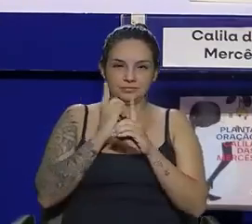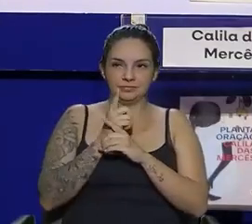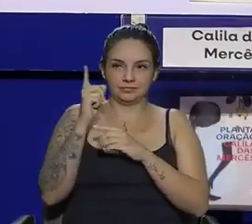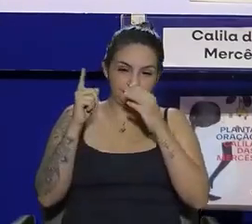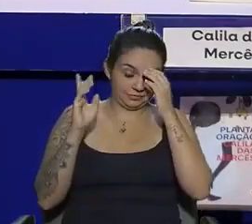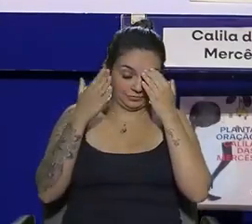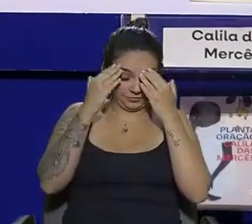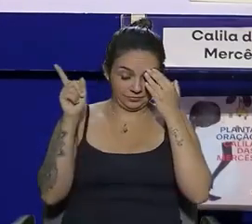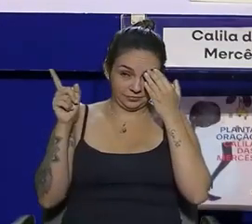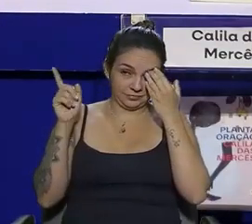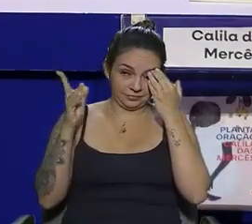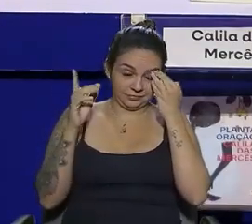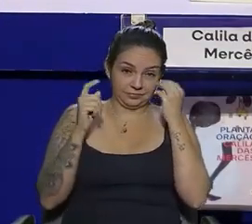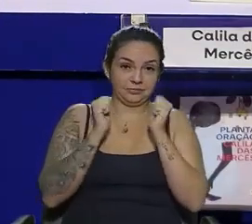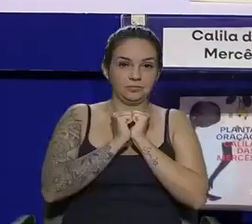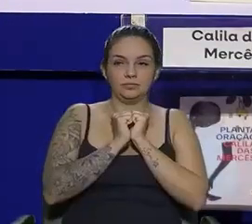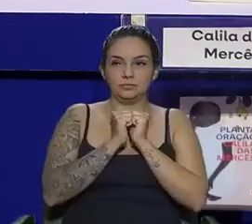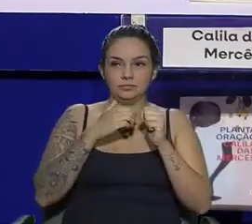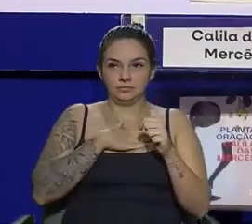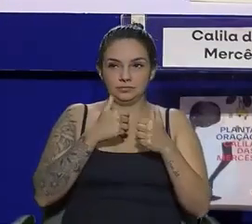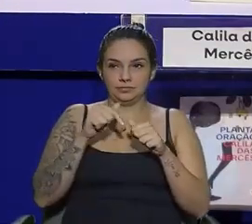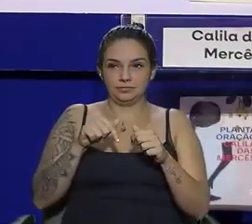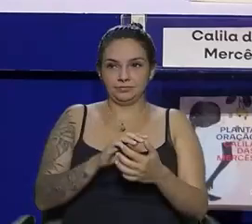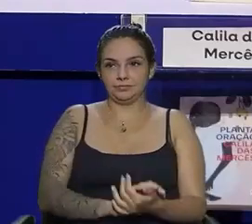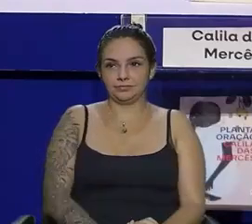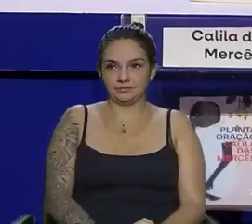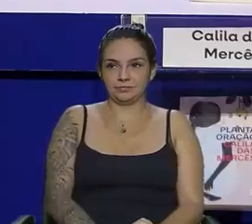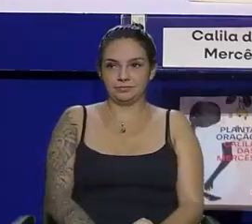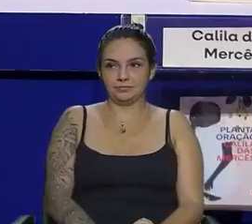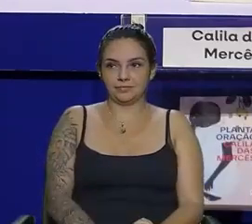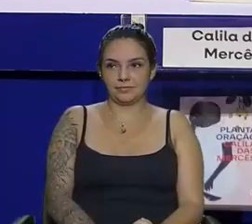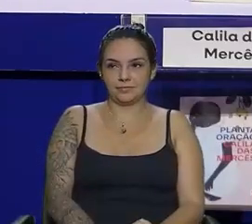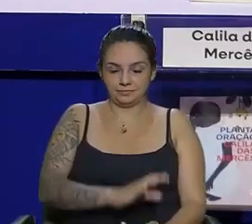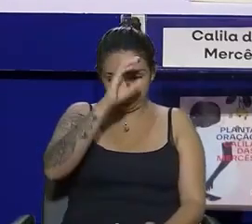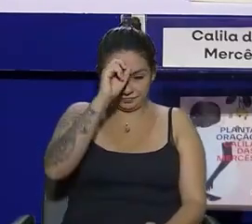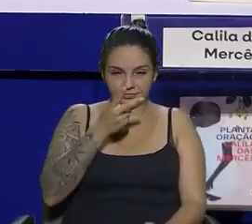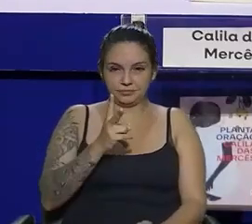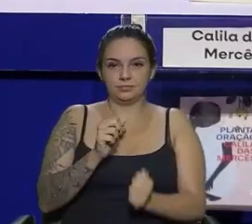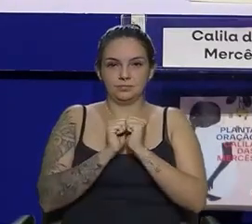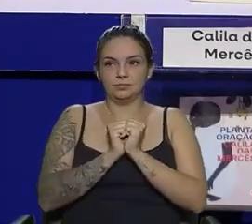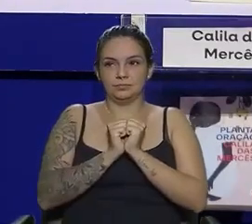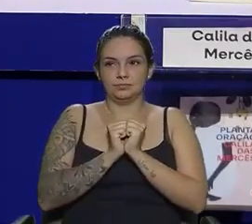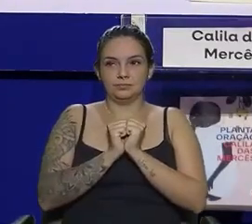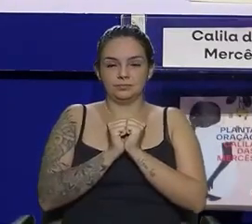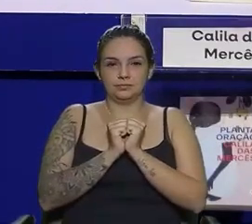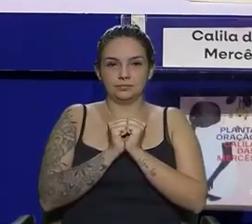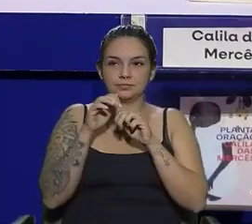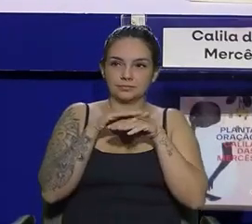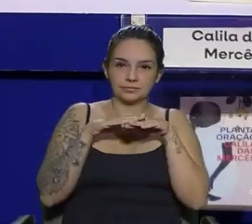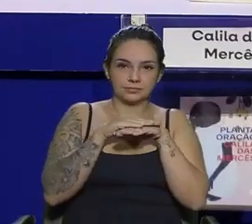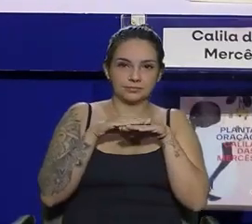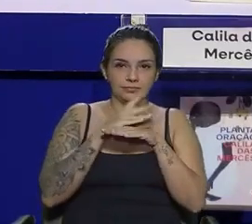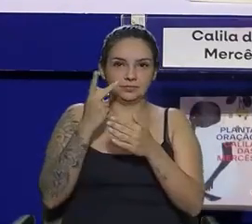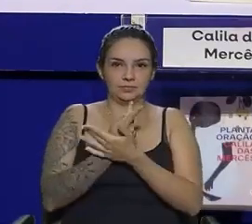encontramos lá, mas eu já sabia de você, já te acompanhava. É um prazer estar aqui contigo, um aprendizado constante, acompanhando as